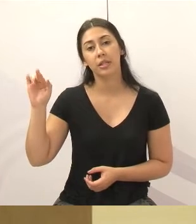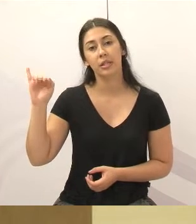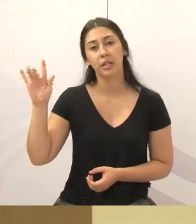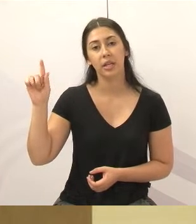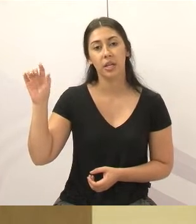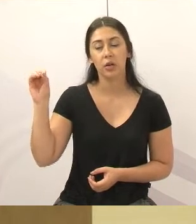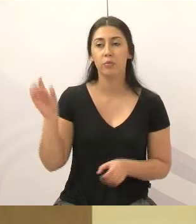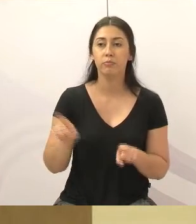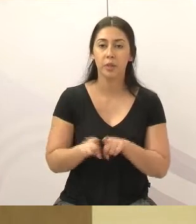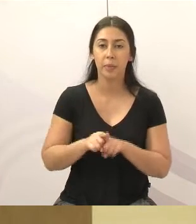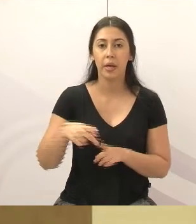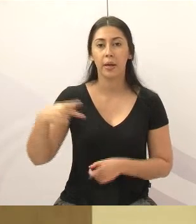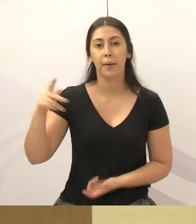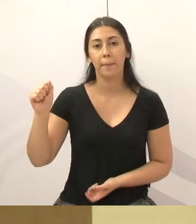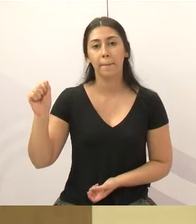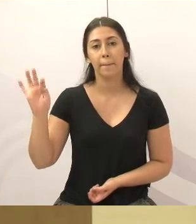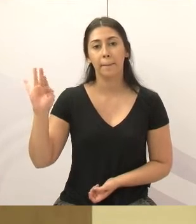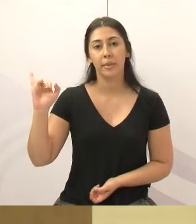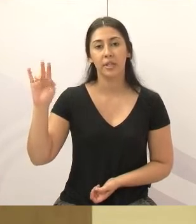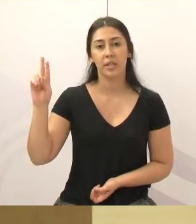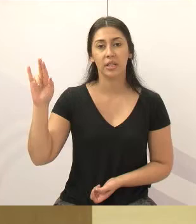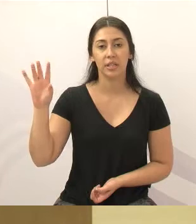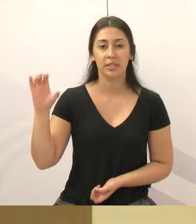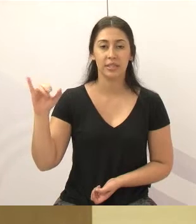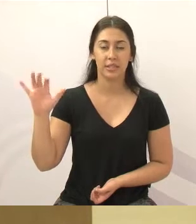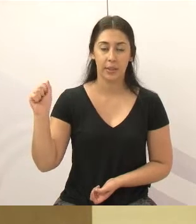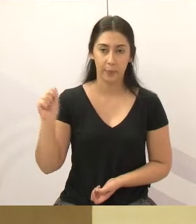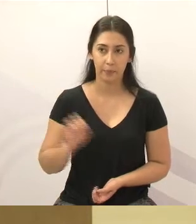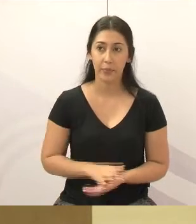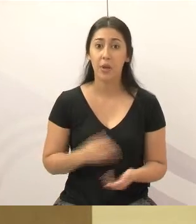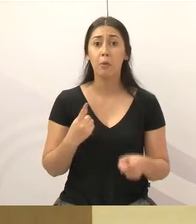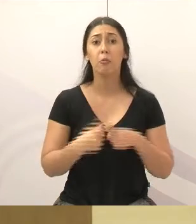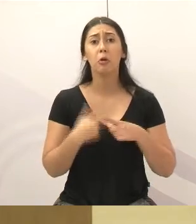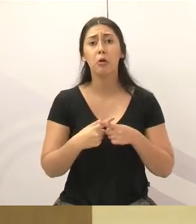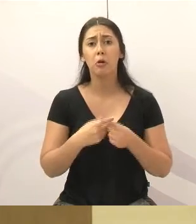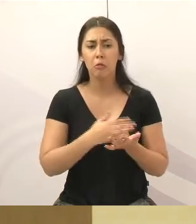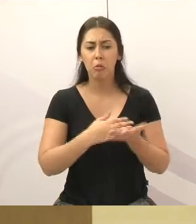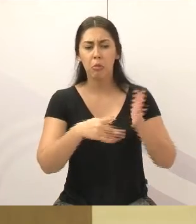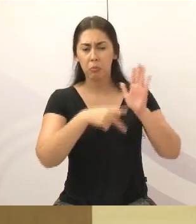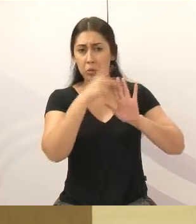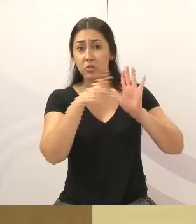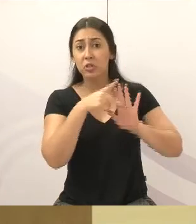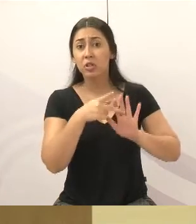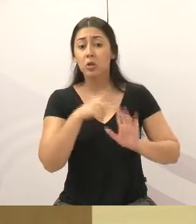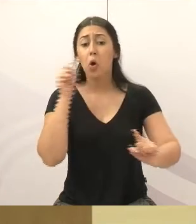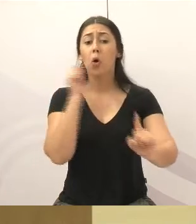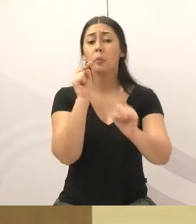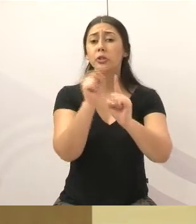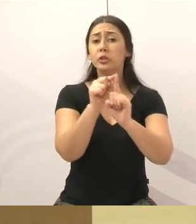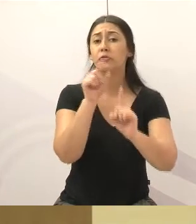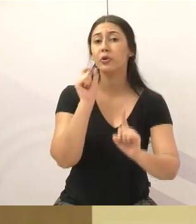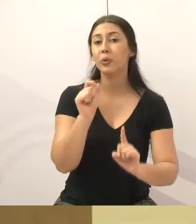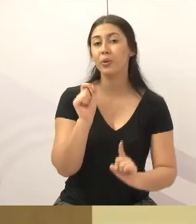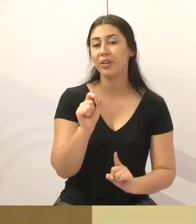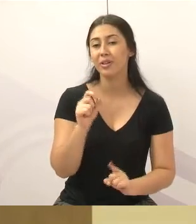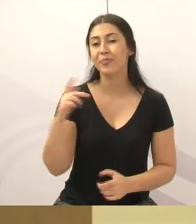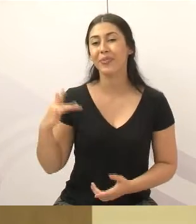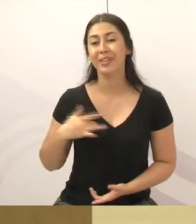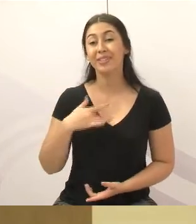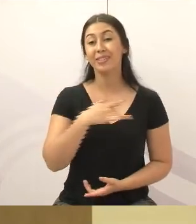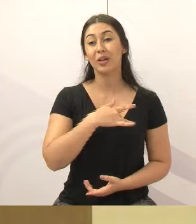Giuliani, porque é uma iniciativa que tem como centro a saúde pública, a preocupação com